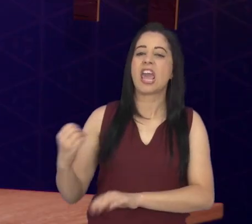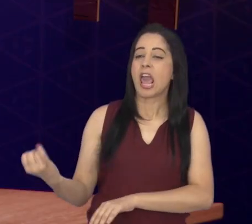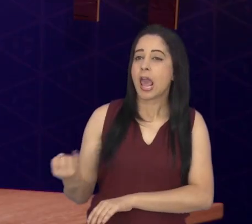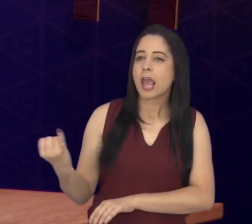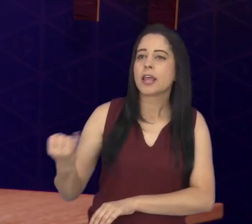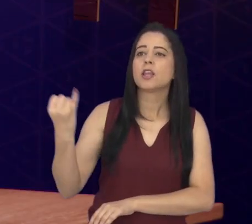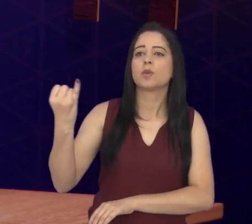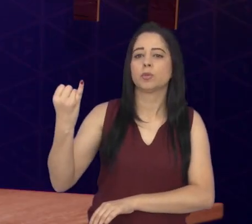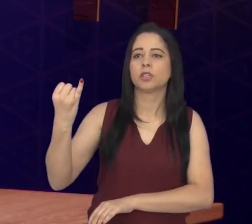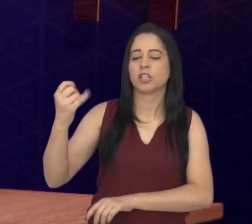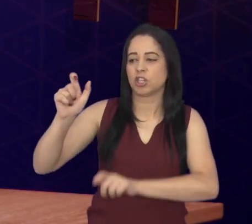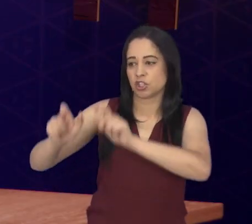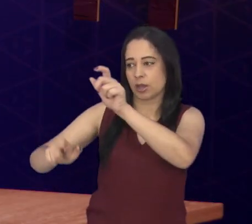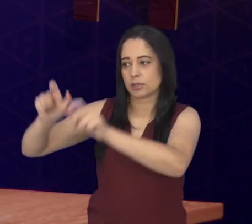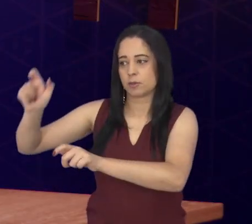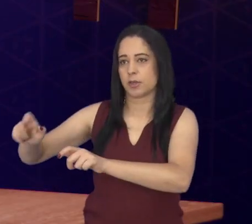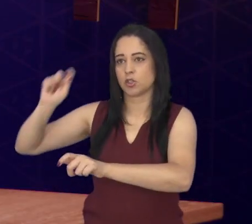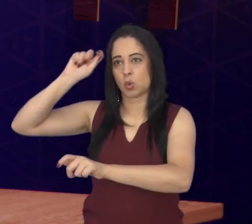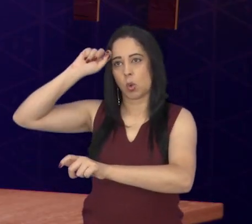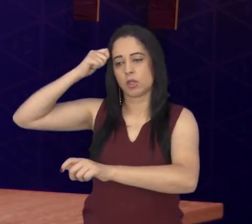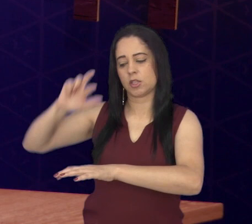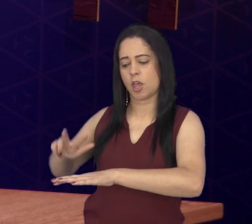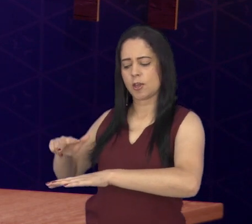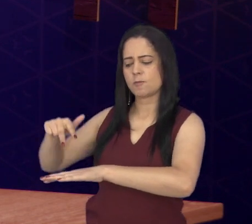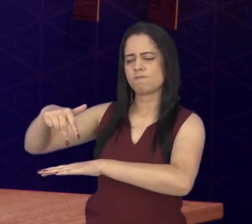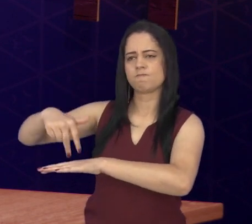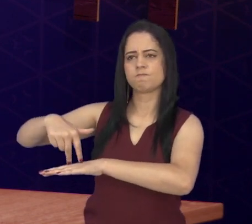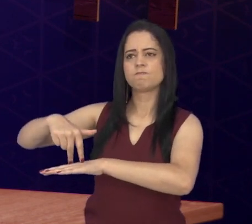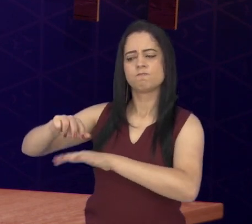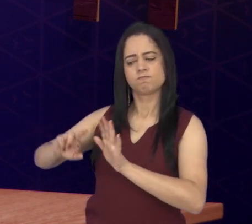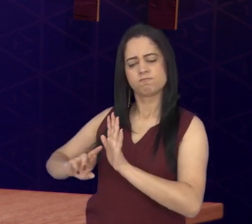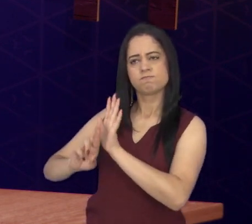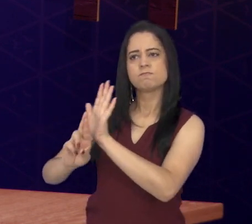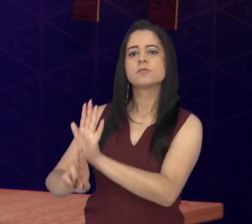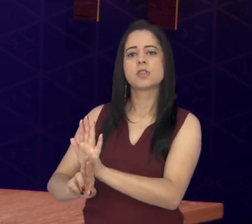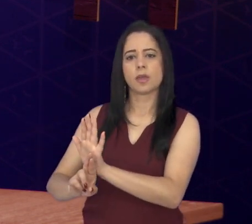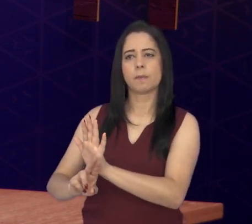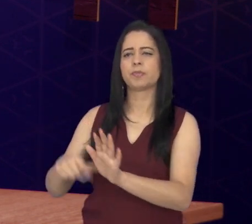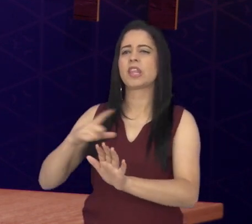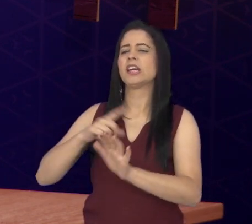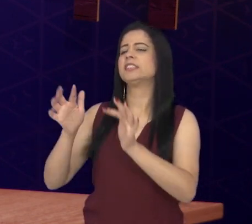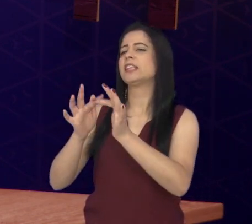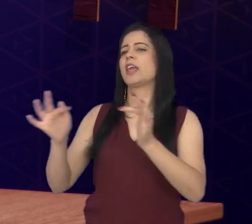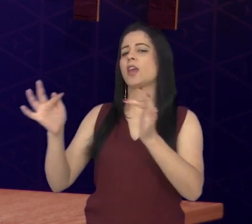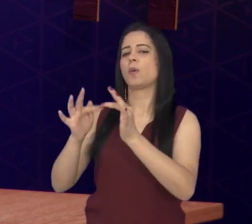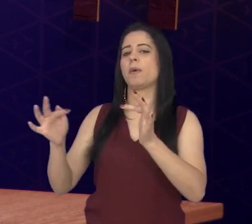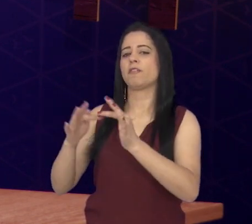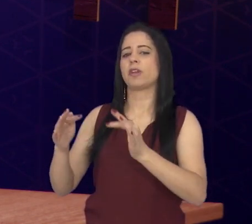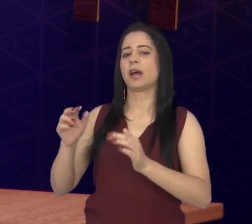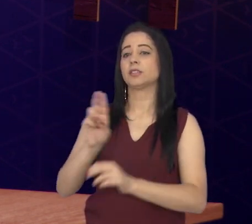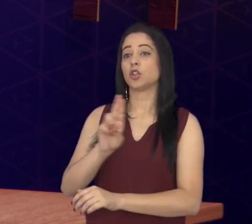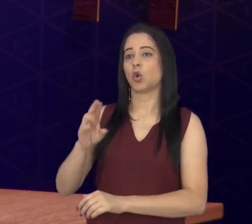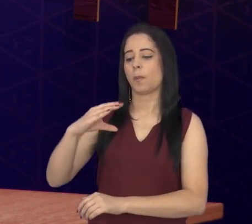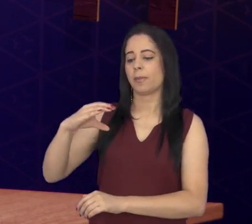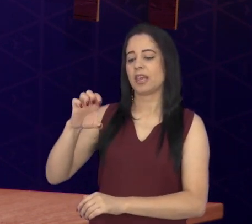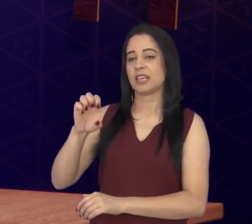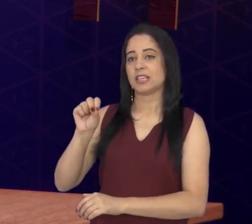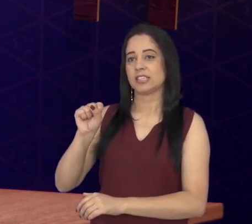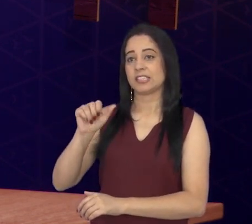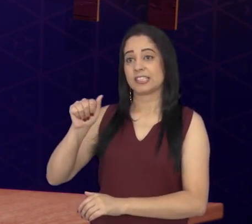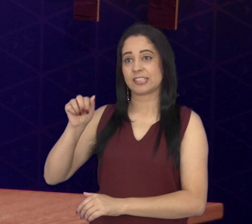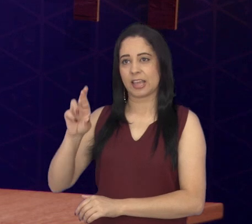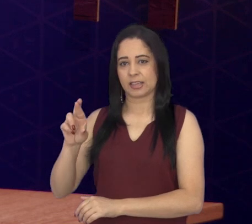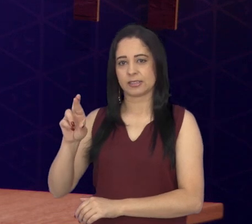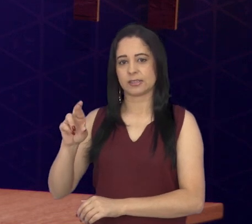mas é muito importante a gente ter essa representatividade e falar sobre isso, né? Tem uma frase do